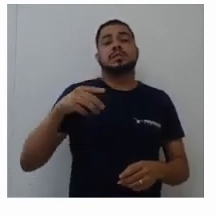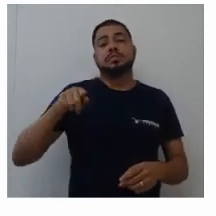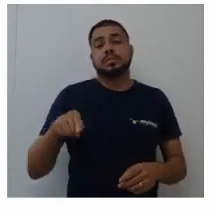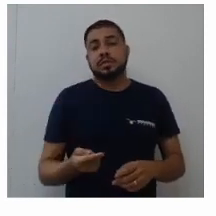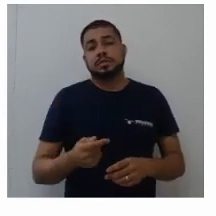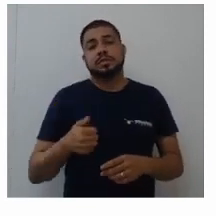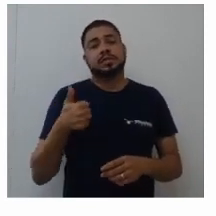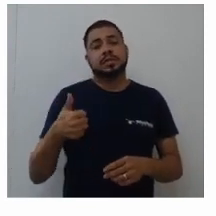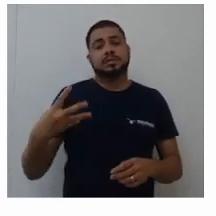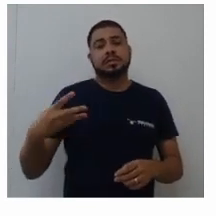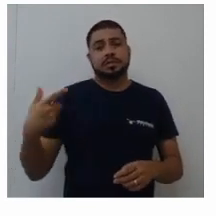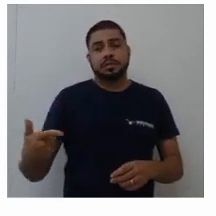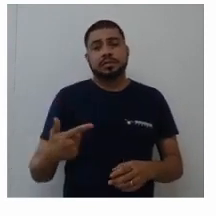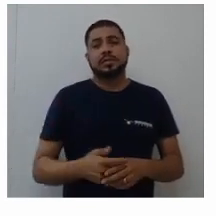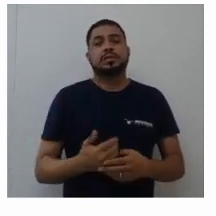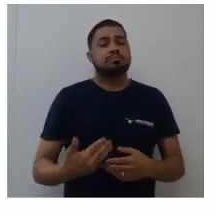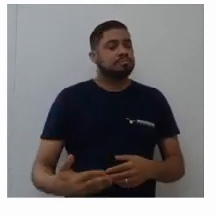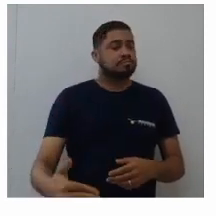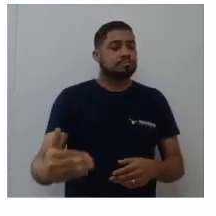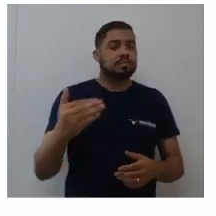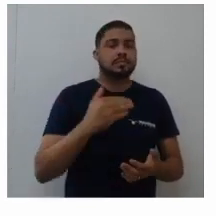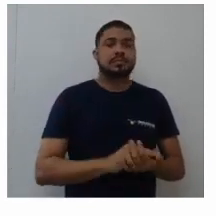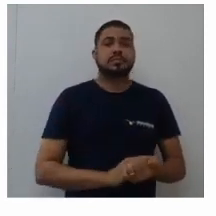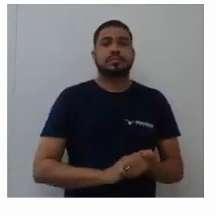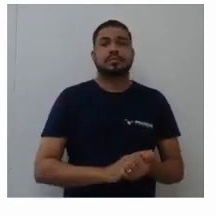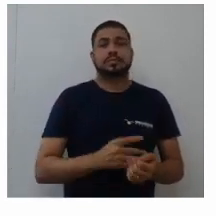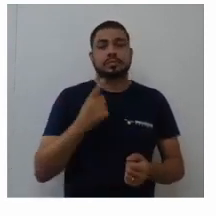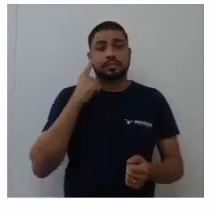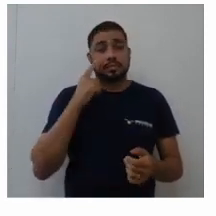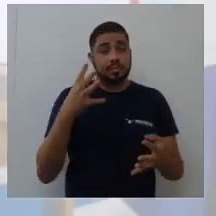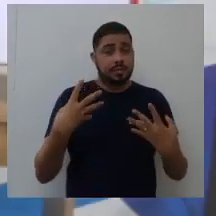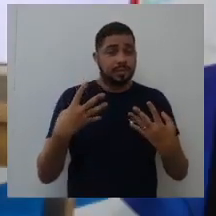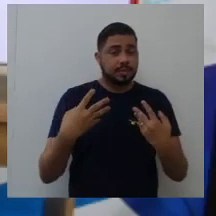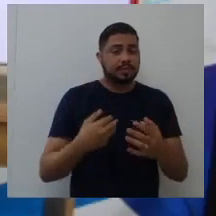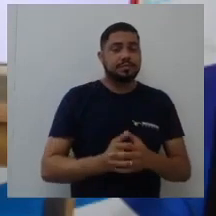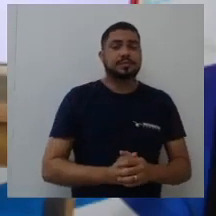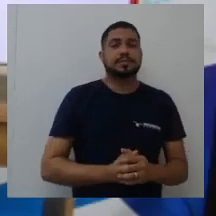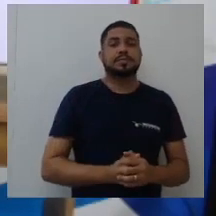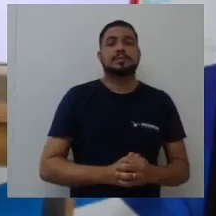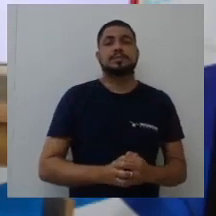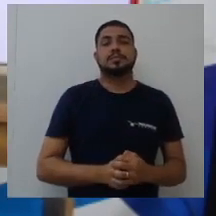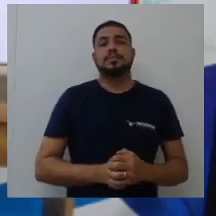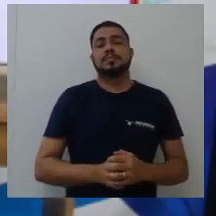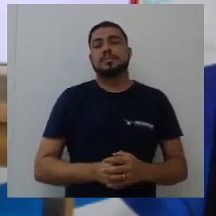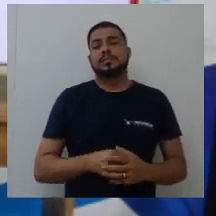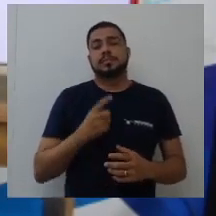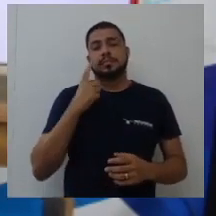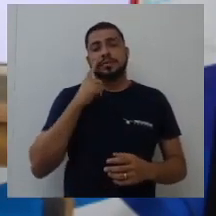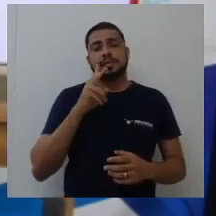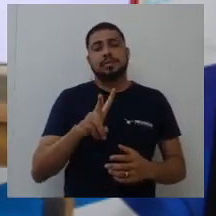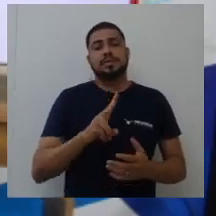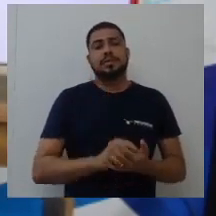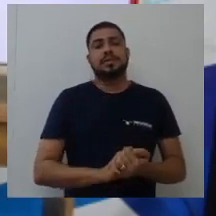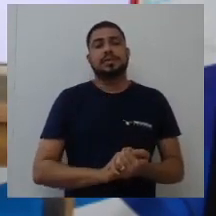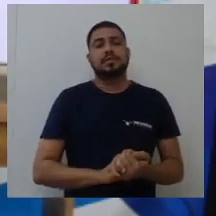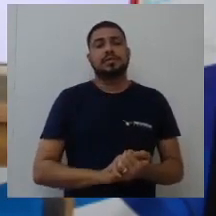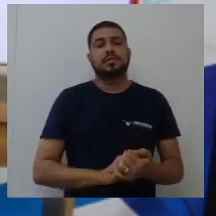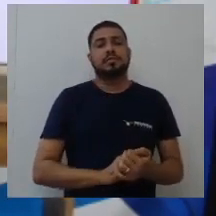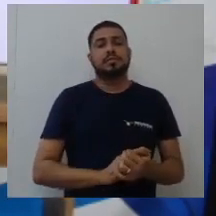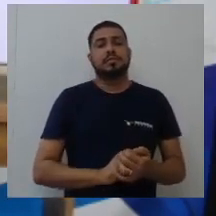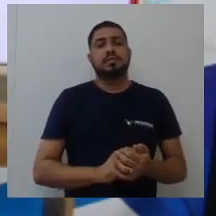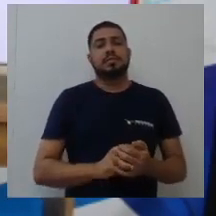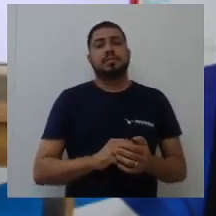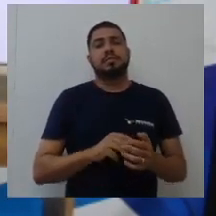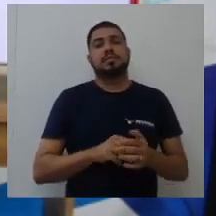1,4142 e assim vai, beleza? Agora, saca aqui, olha para mim aqui, ó. Dá uma sacada aqui. Agora veja, a grande questão